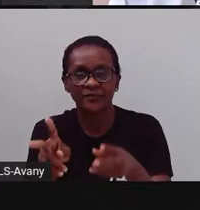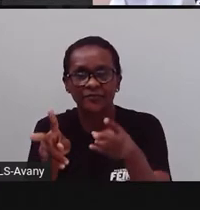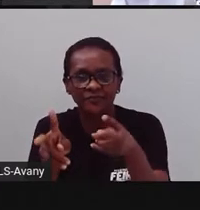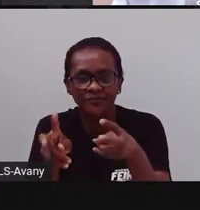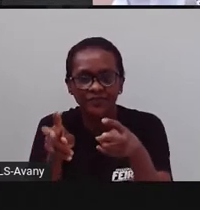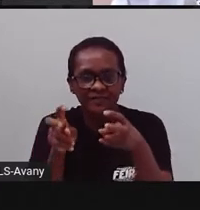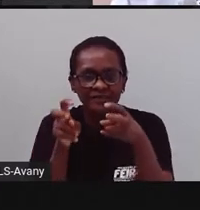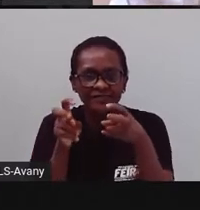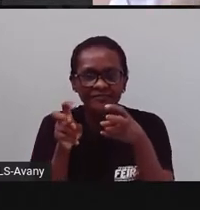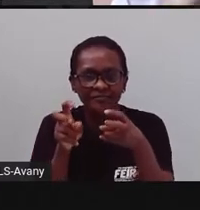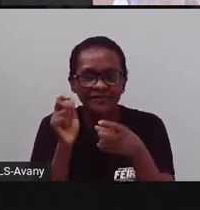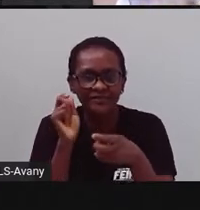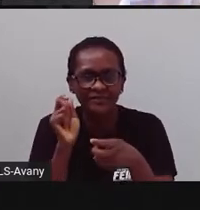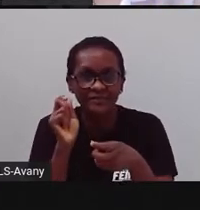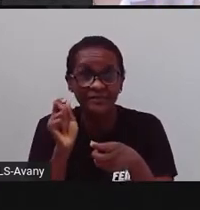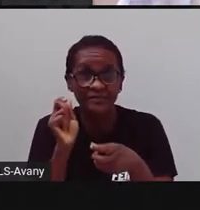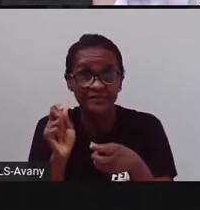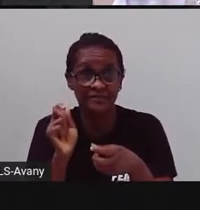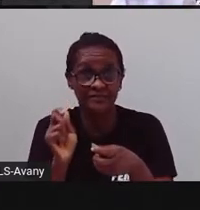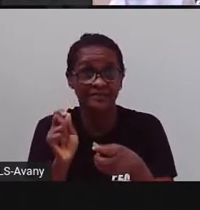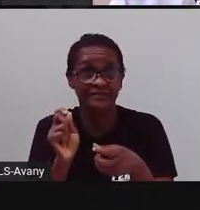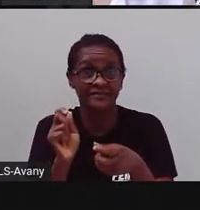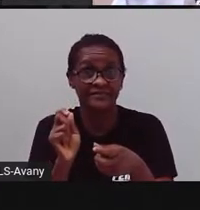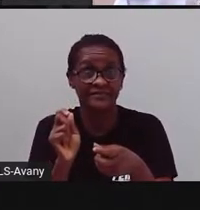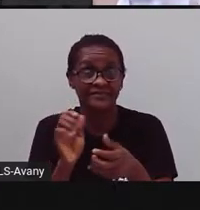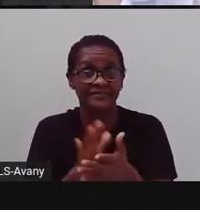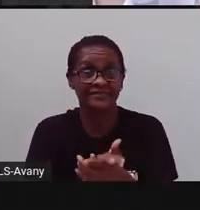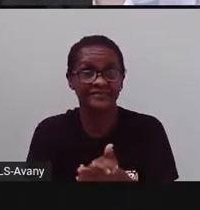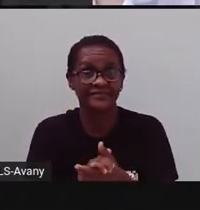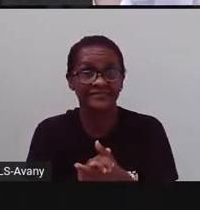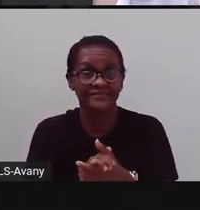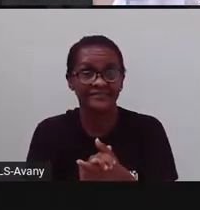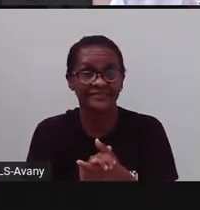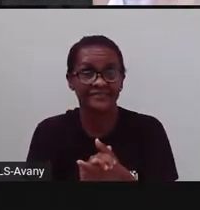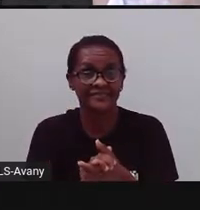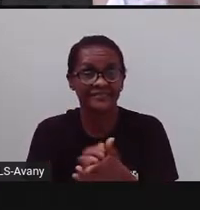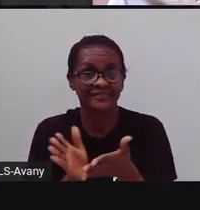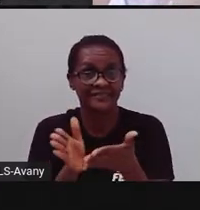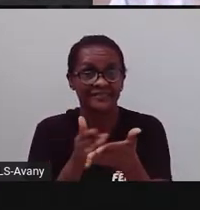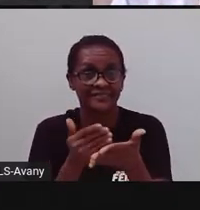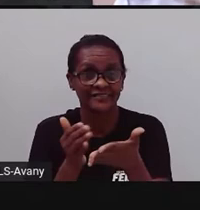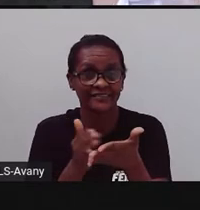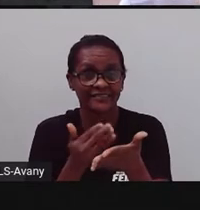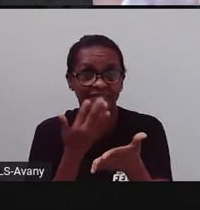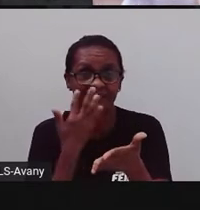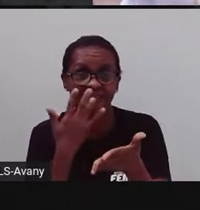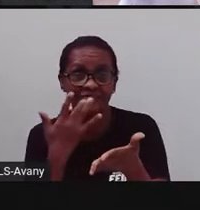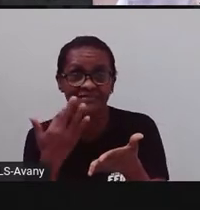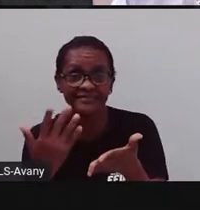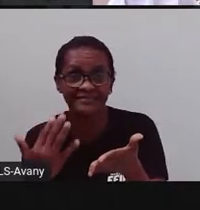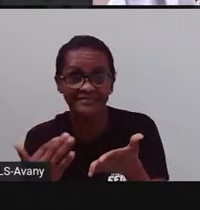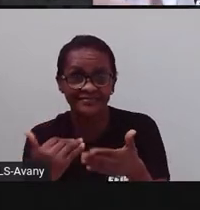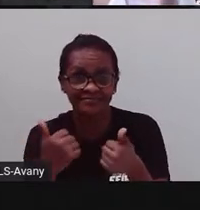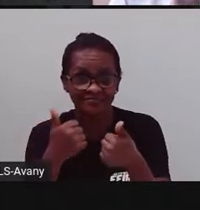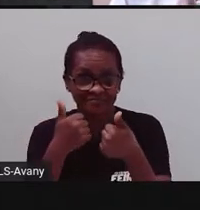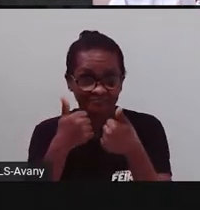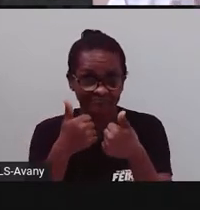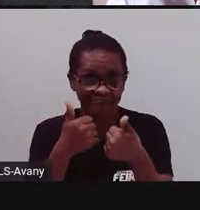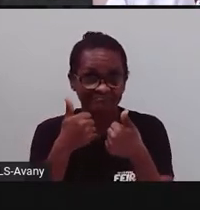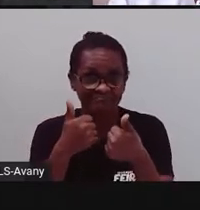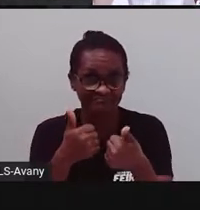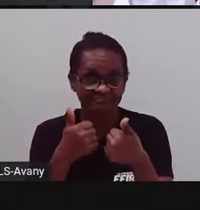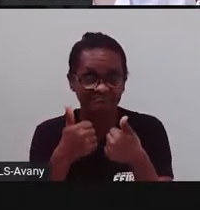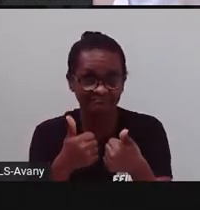pela capa aí sobre o que esse livro vai falar não observar não é um livro que tem cores bem vibrantes cores